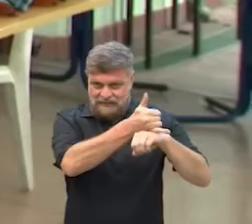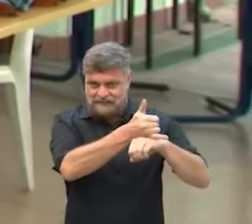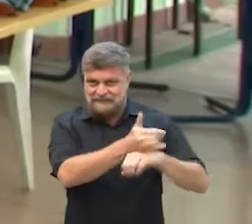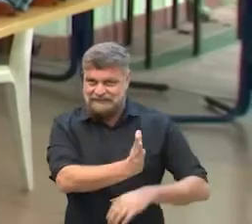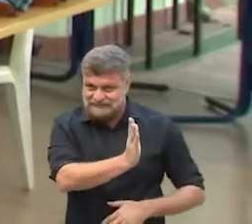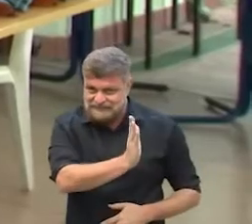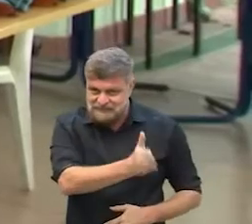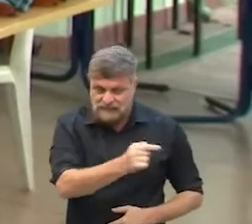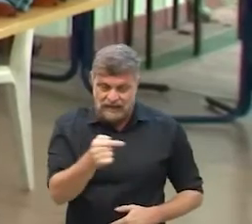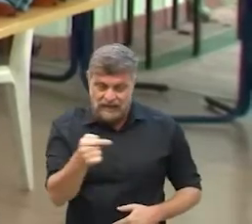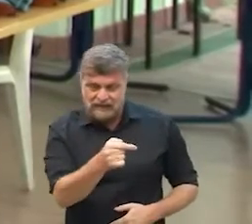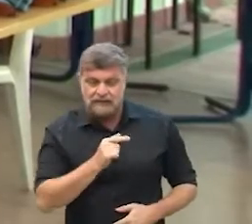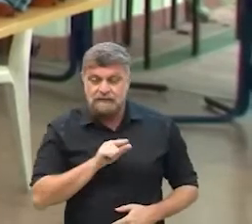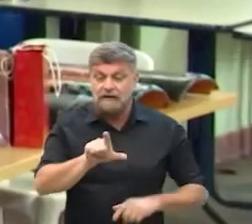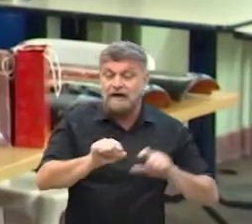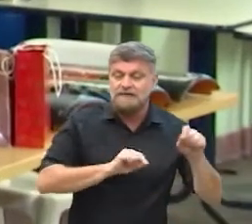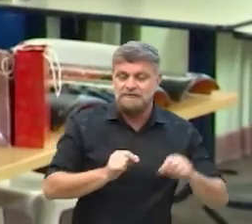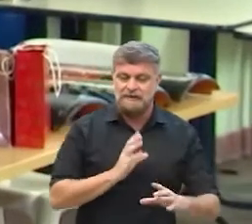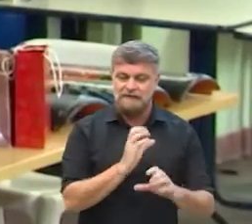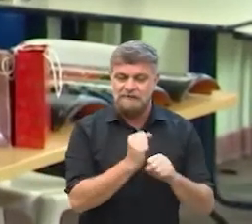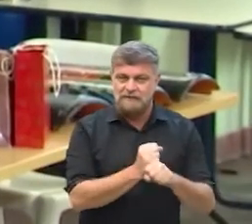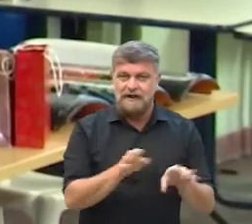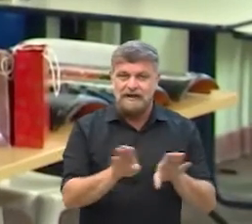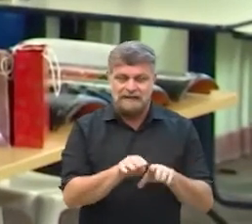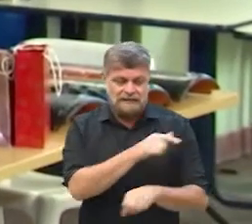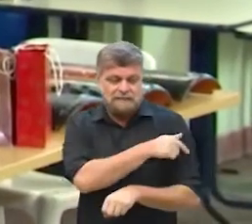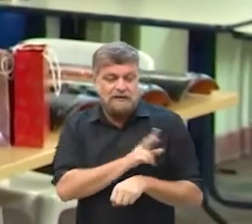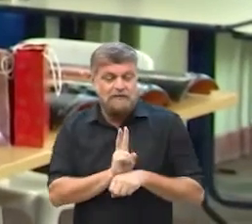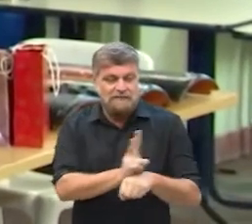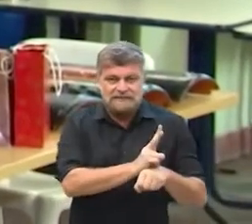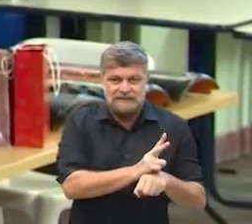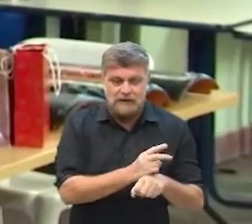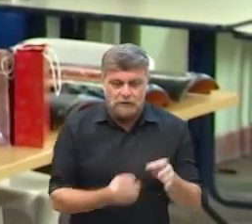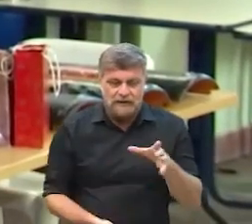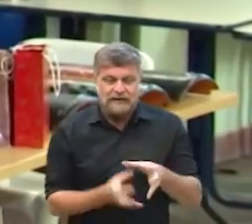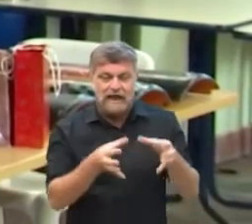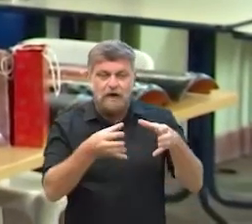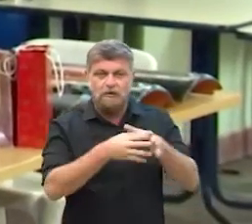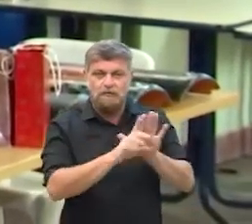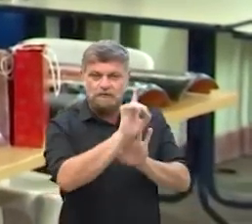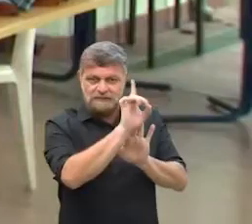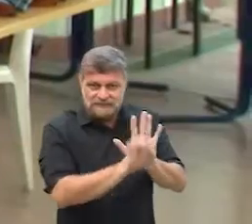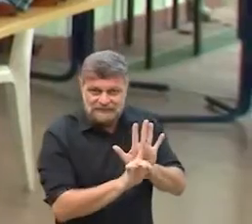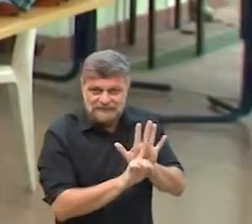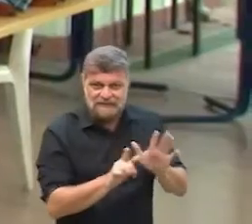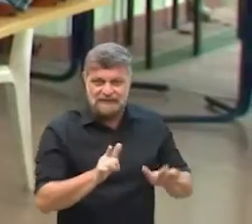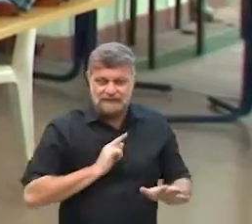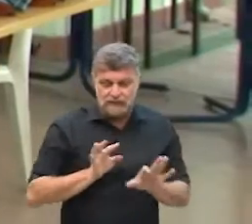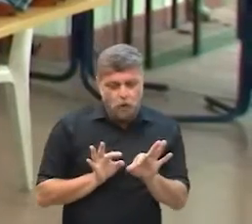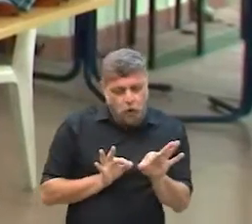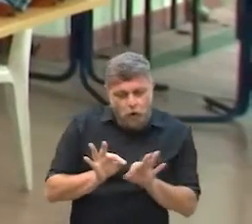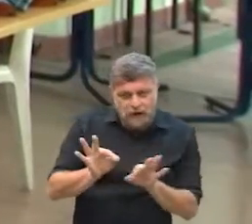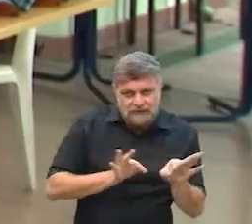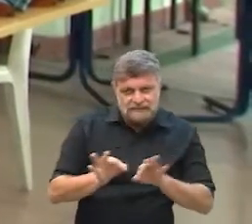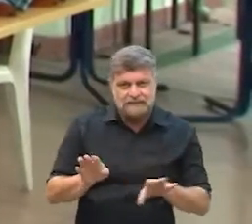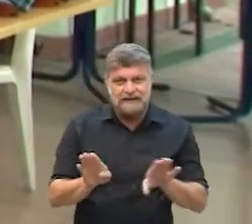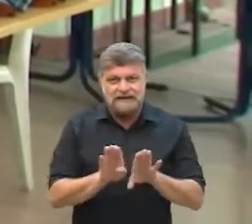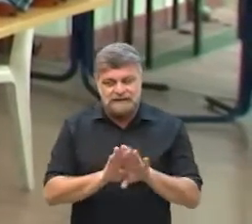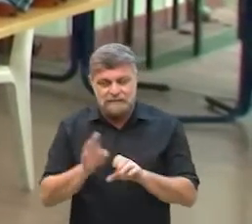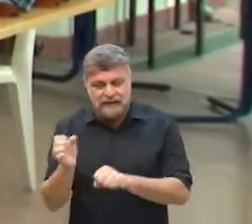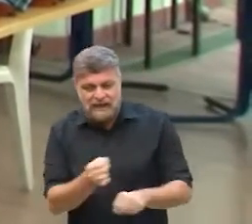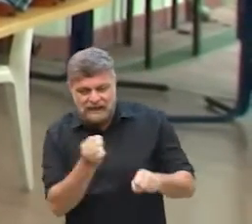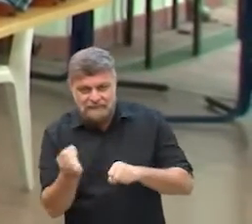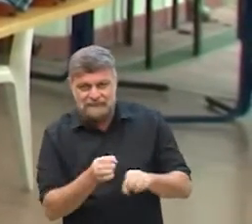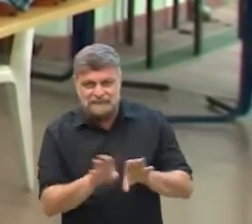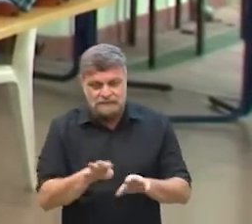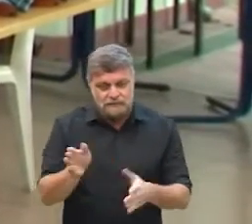já está exercendo a cidadania aí. O encarregado escolhe o contador e o fiscal, da onde se forma a diretoria. E aí vem os outros cargos, que é o